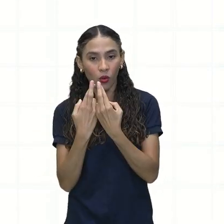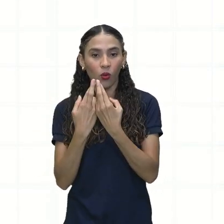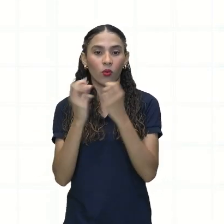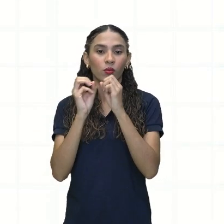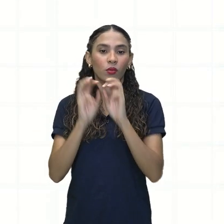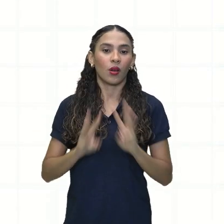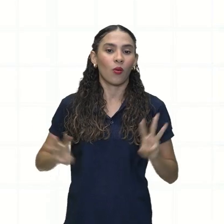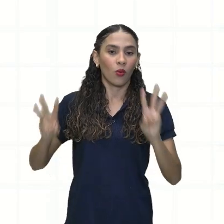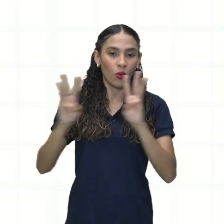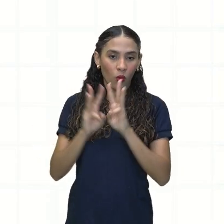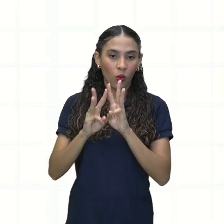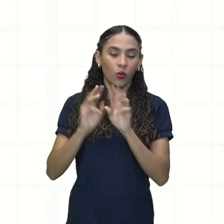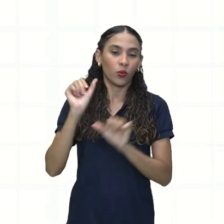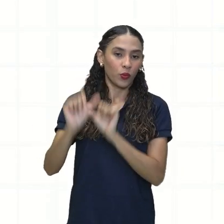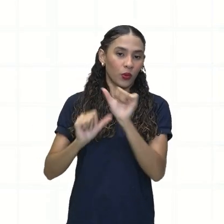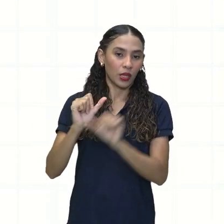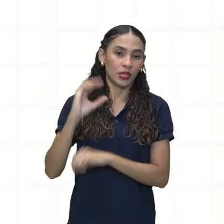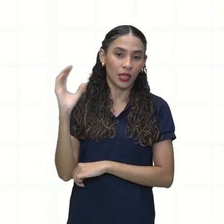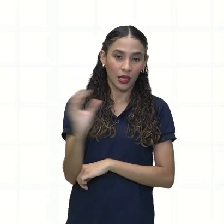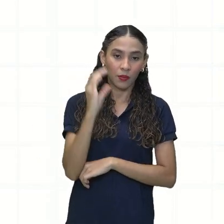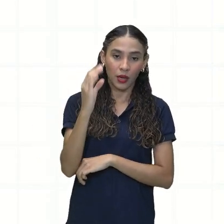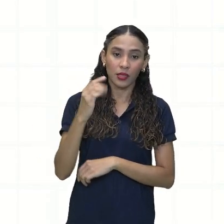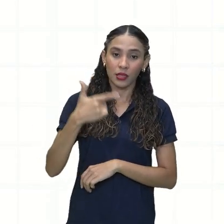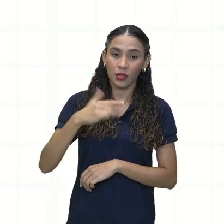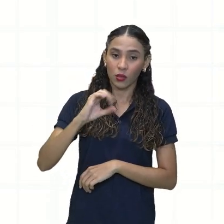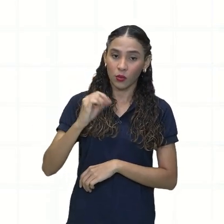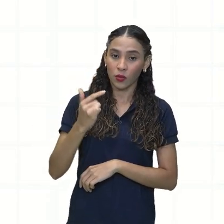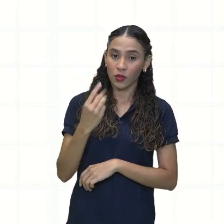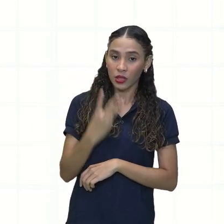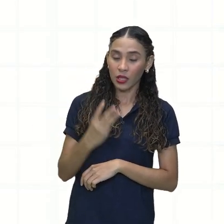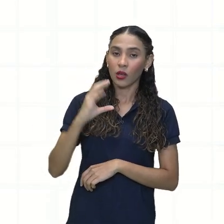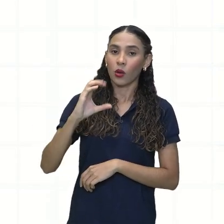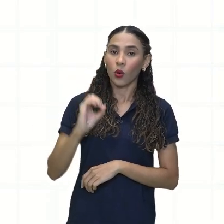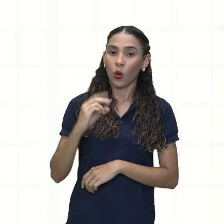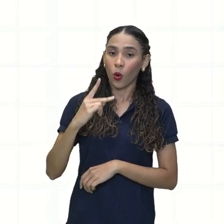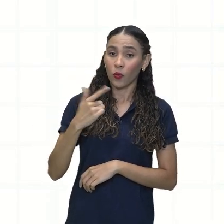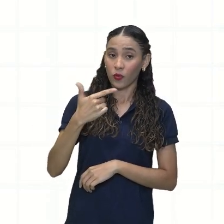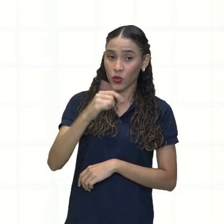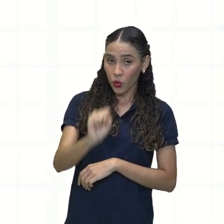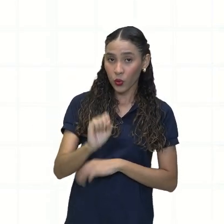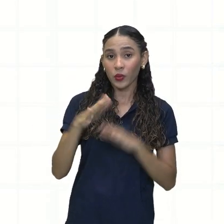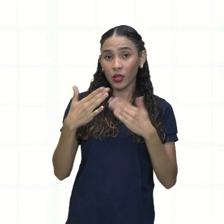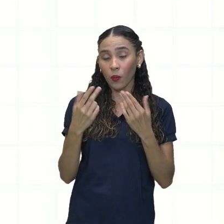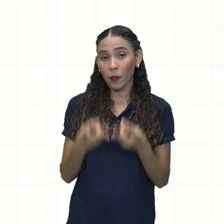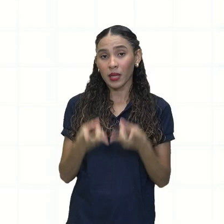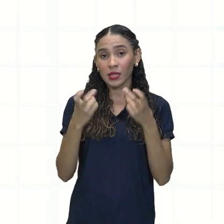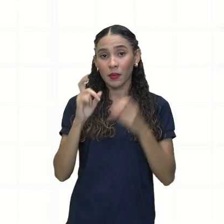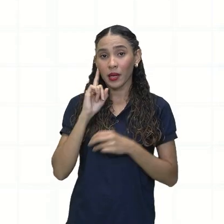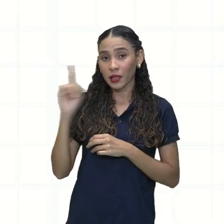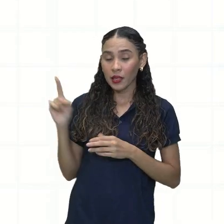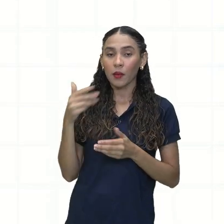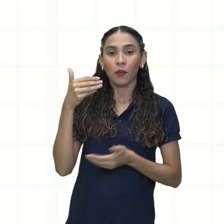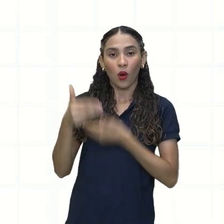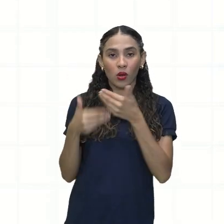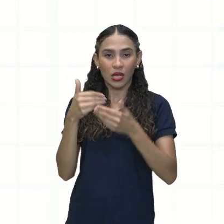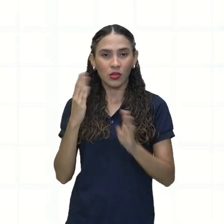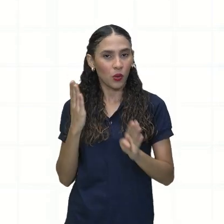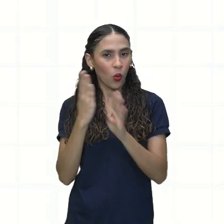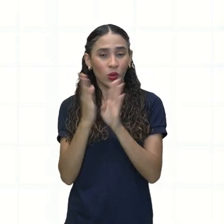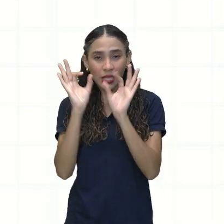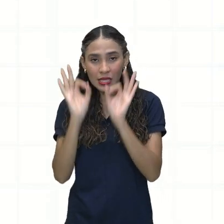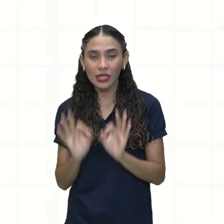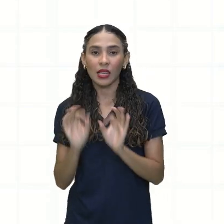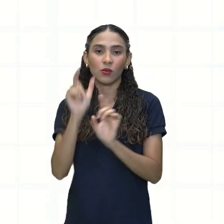Nações Unidas sobre Mudanças Climáticas de 2023, COP28. Então, nota que nesse processo eu encontro direitinho o